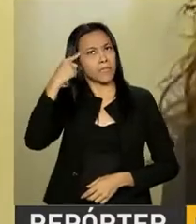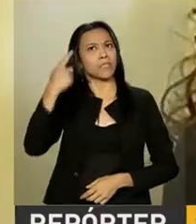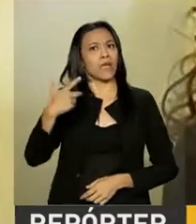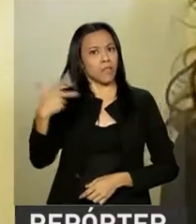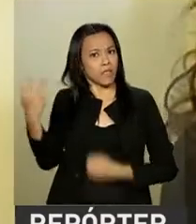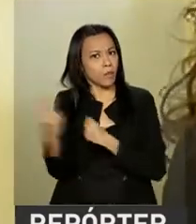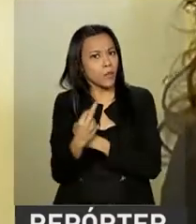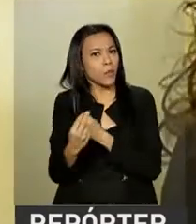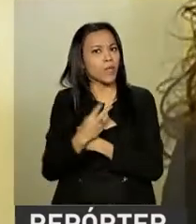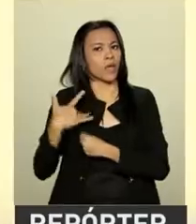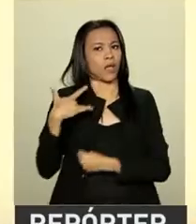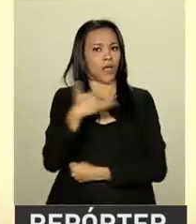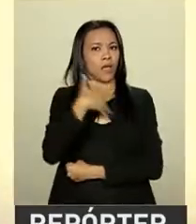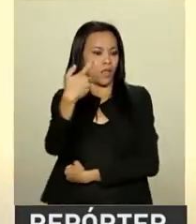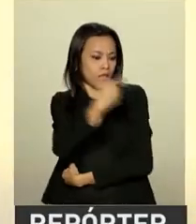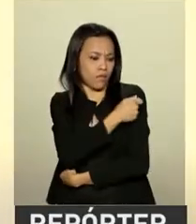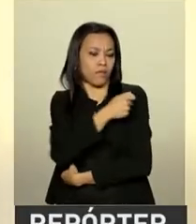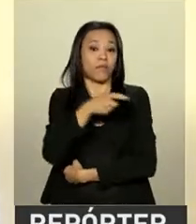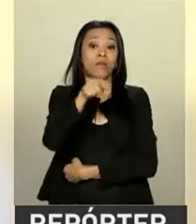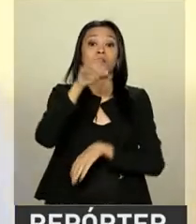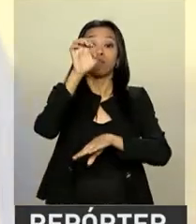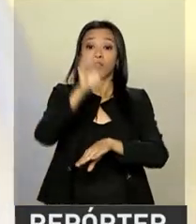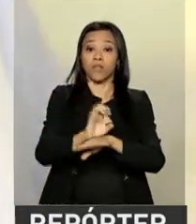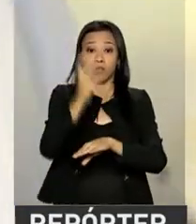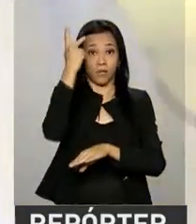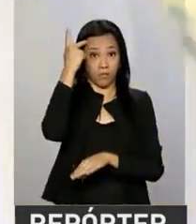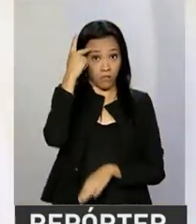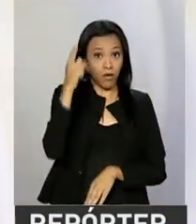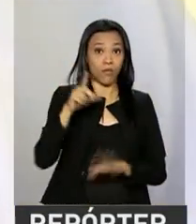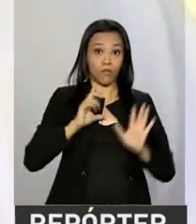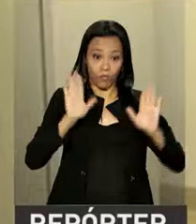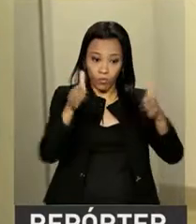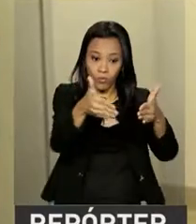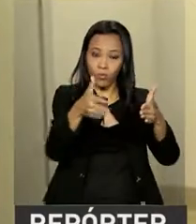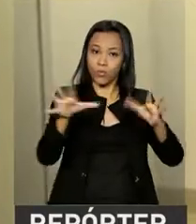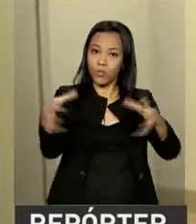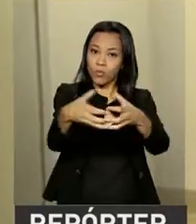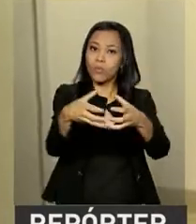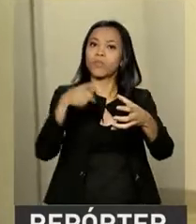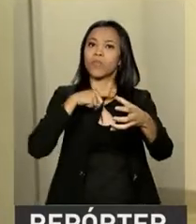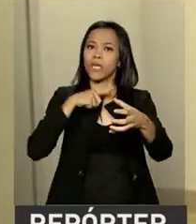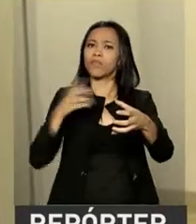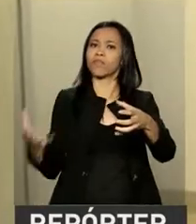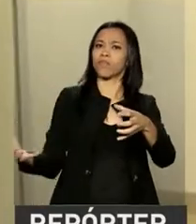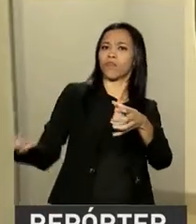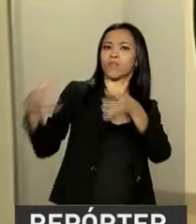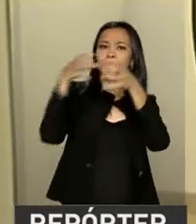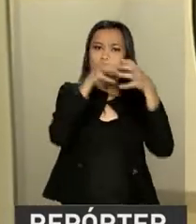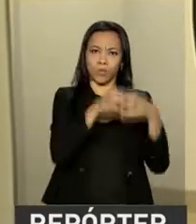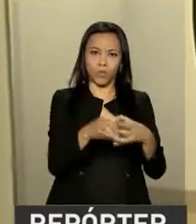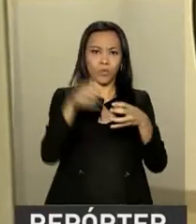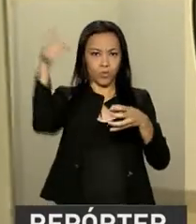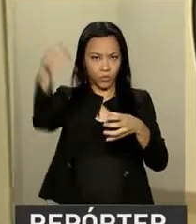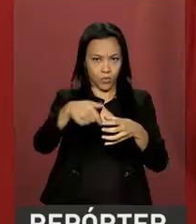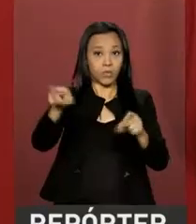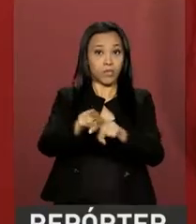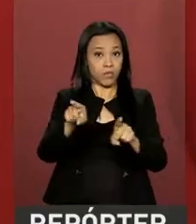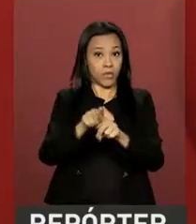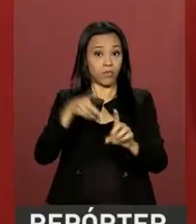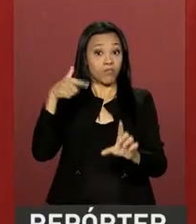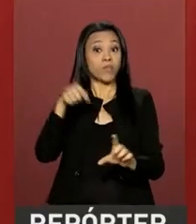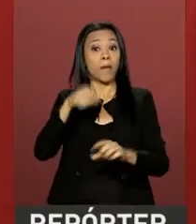protegendo a isso no estado de são paulo além do público alvo foram incluídos como prioritários da campanha de vacinação contra influenza